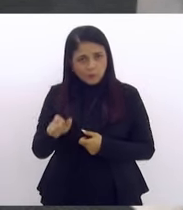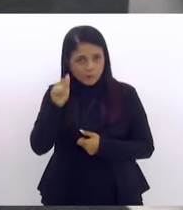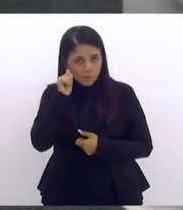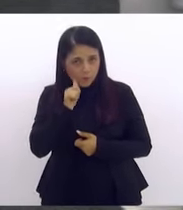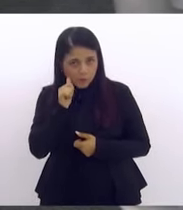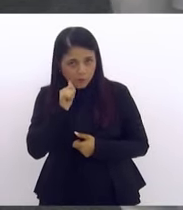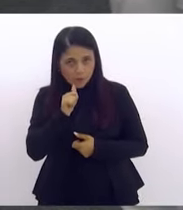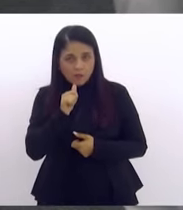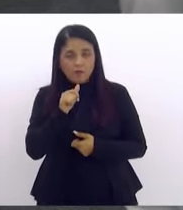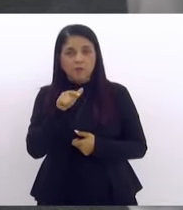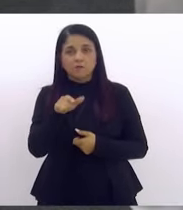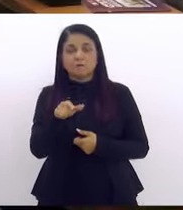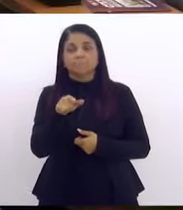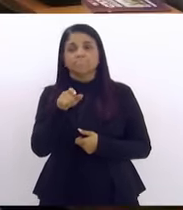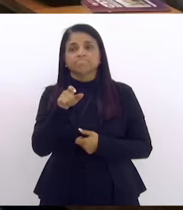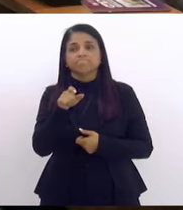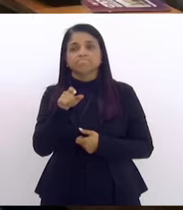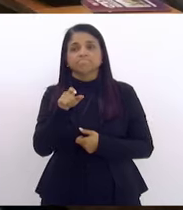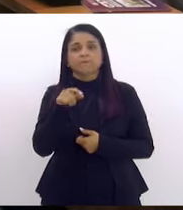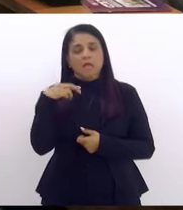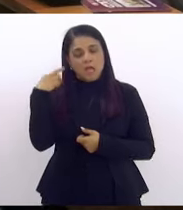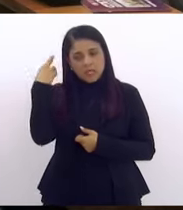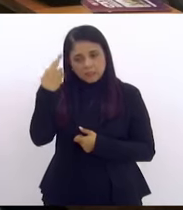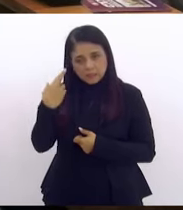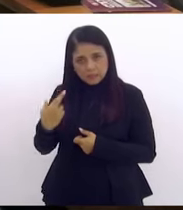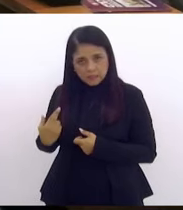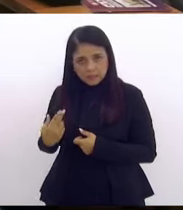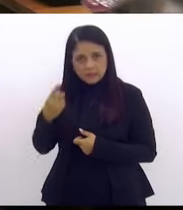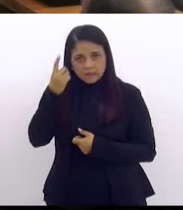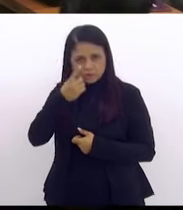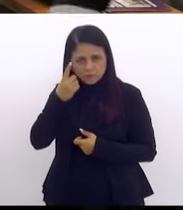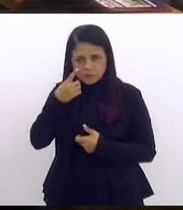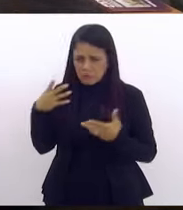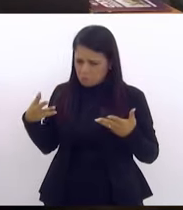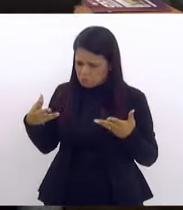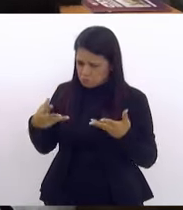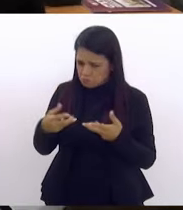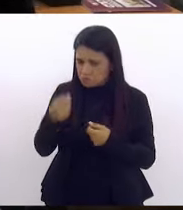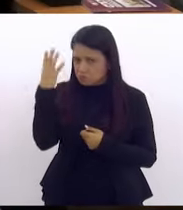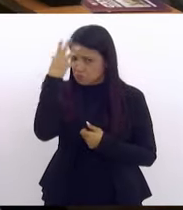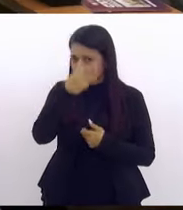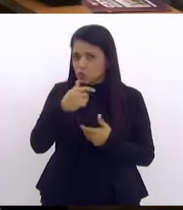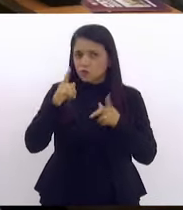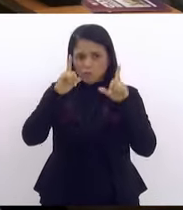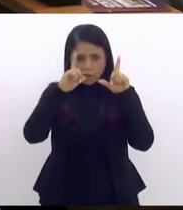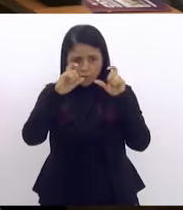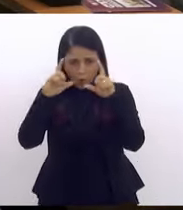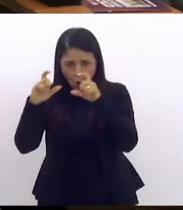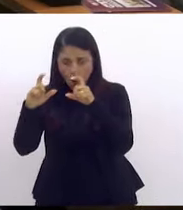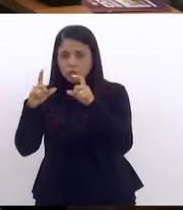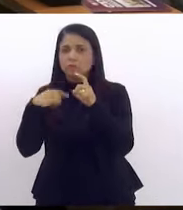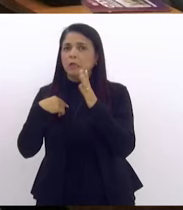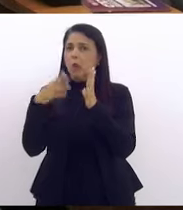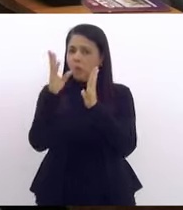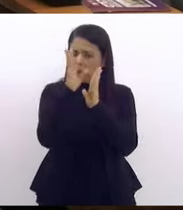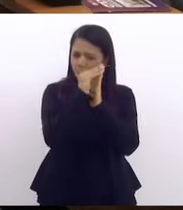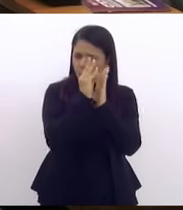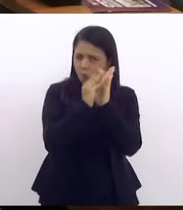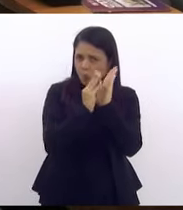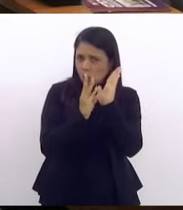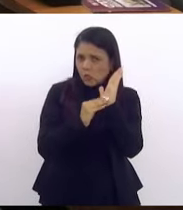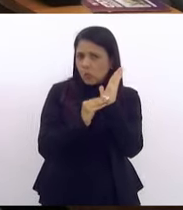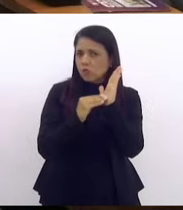Excelência não apenas fez algo bonito com fotos, mas o conteúdo